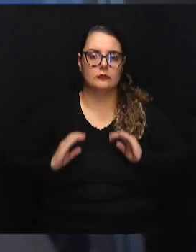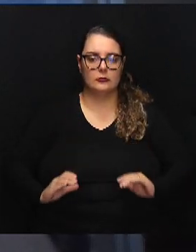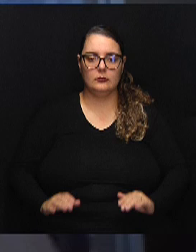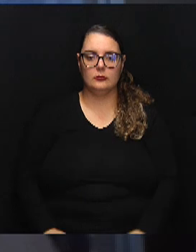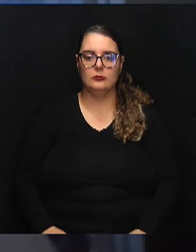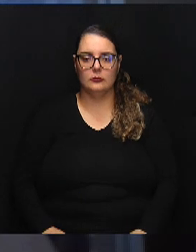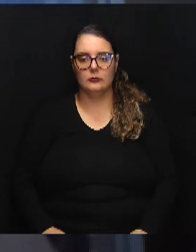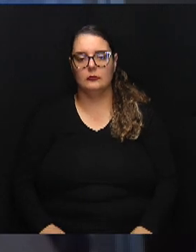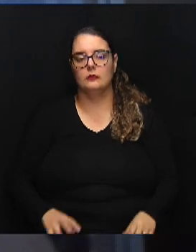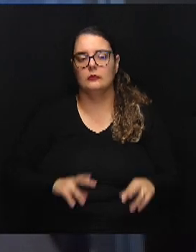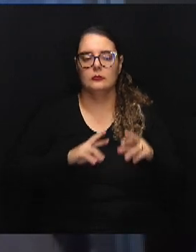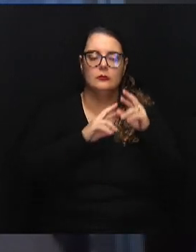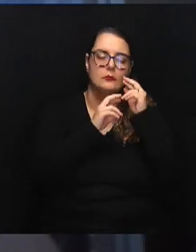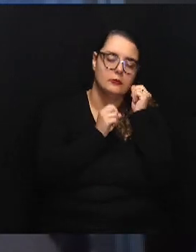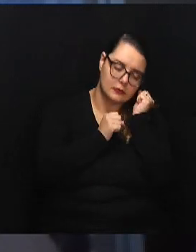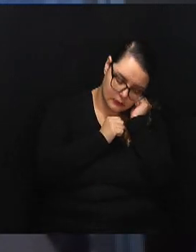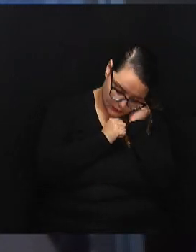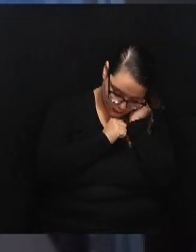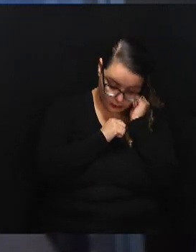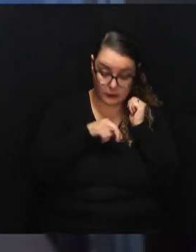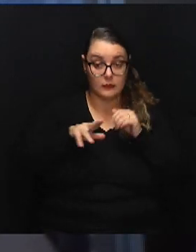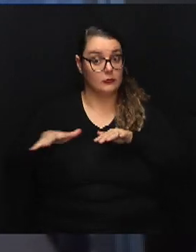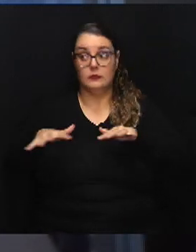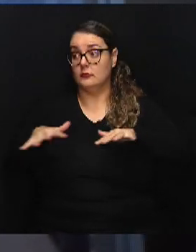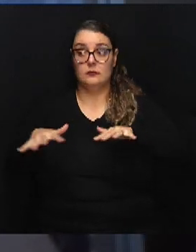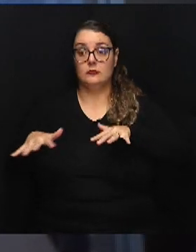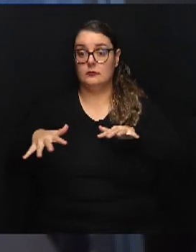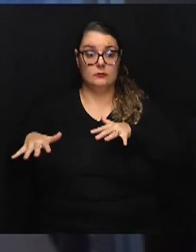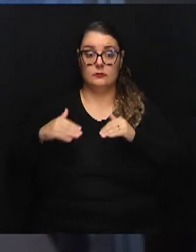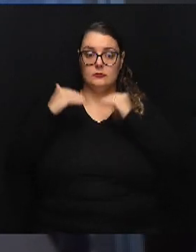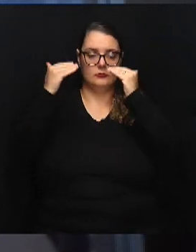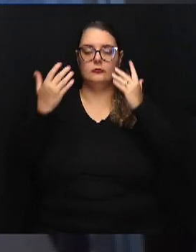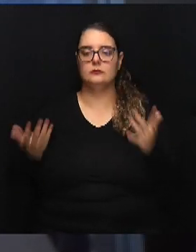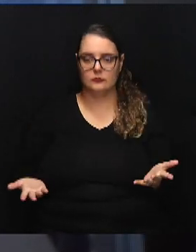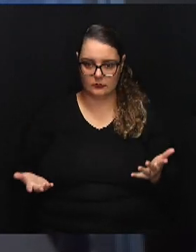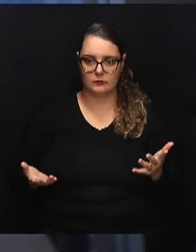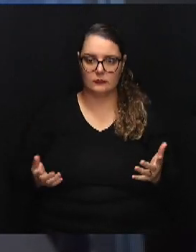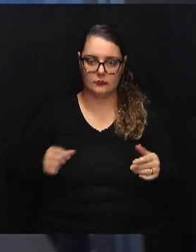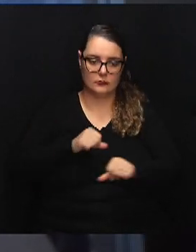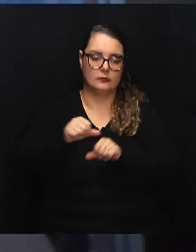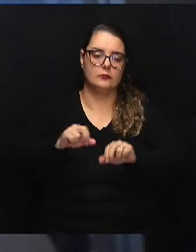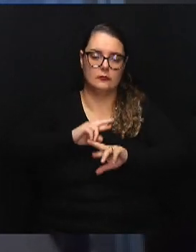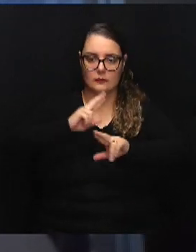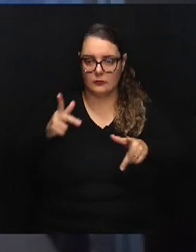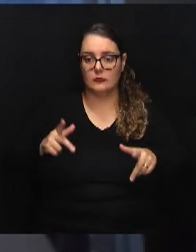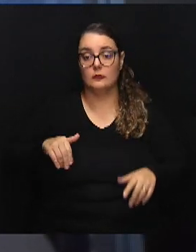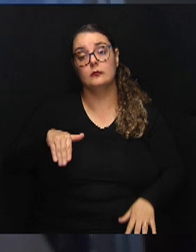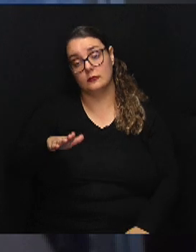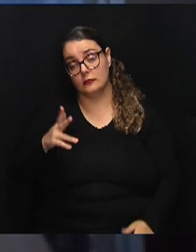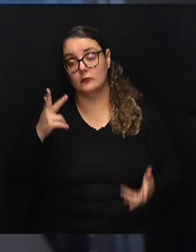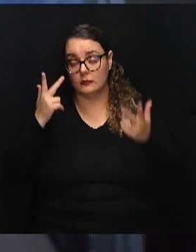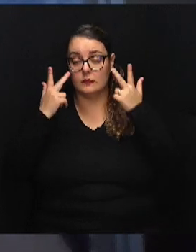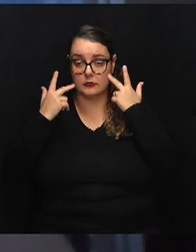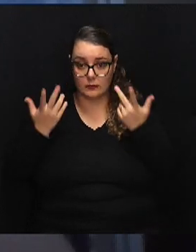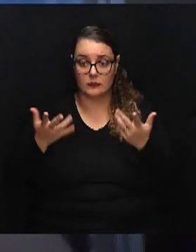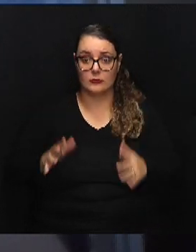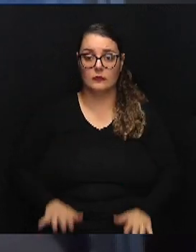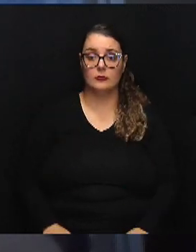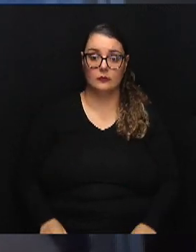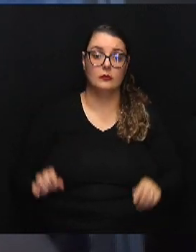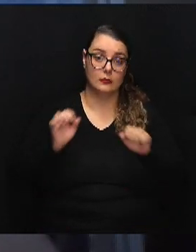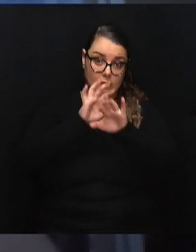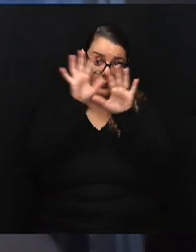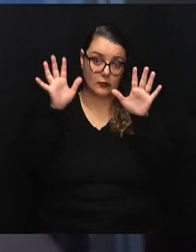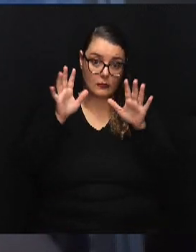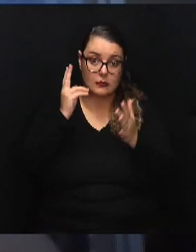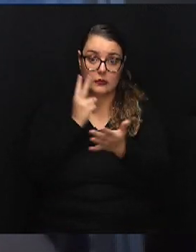muito sonolenta, ou fica muito agitada, né? Então, assim, isso é o mais comum, tá? O que fique bem claro, é